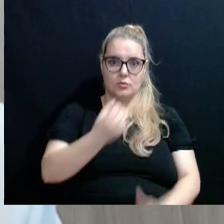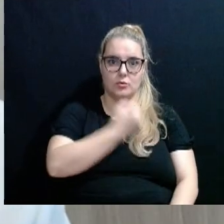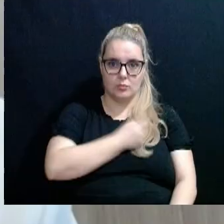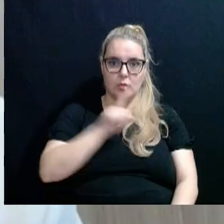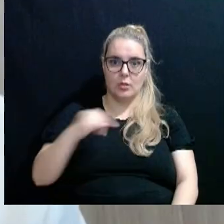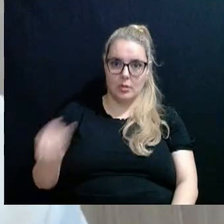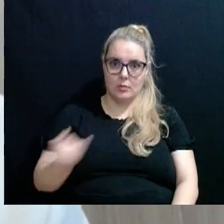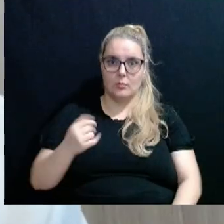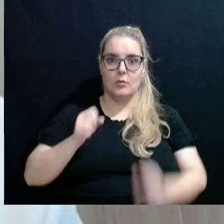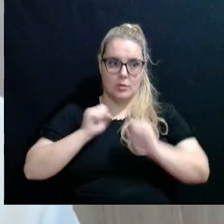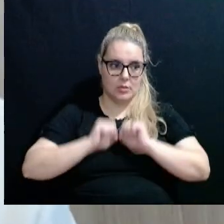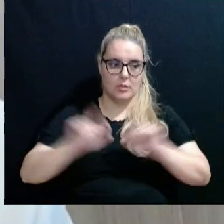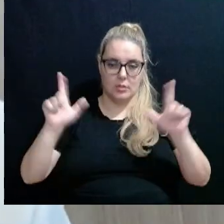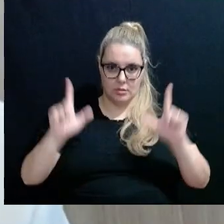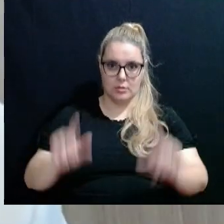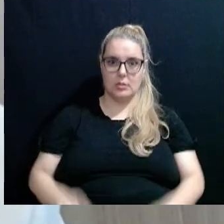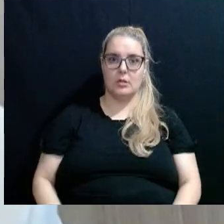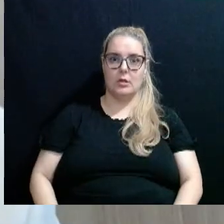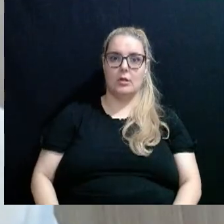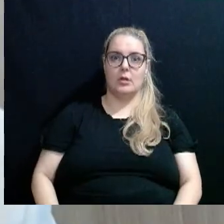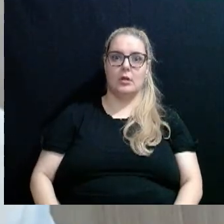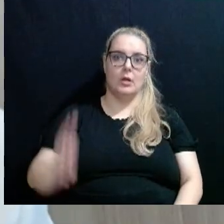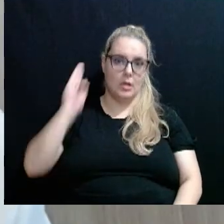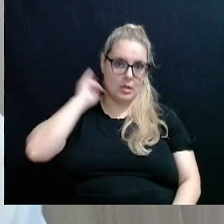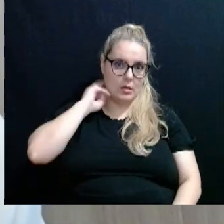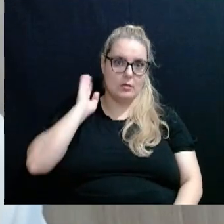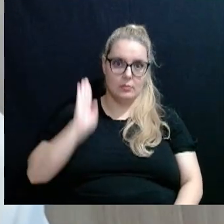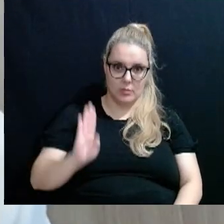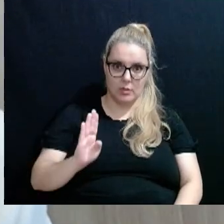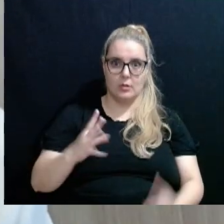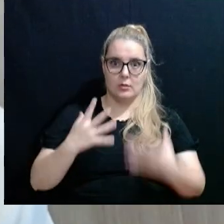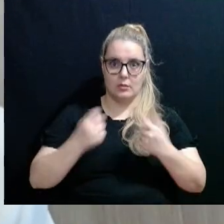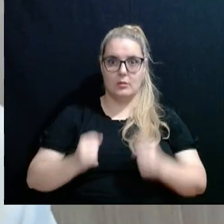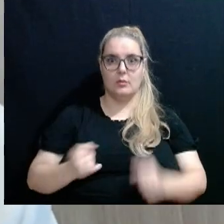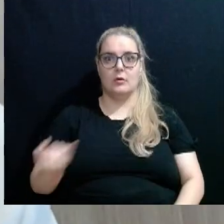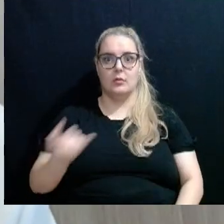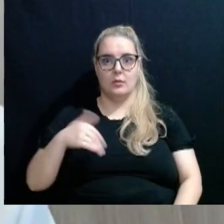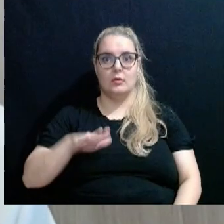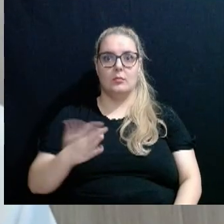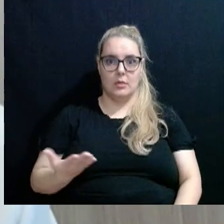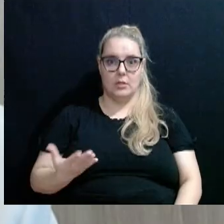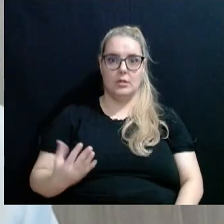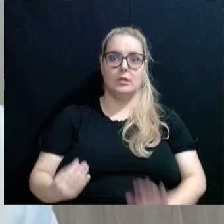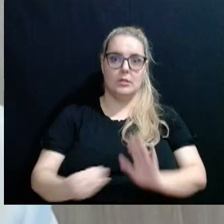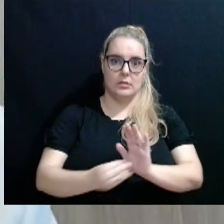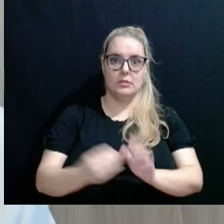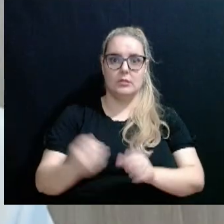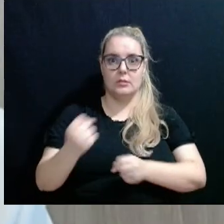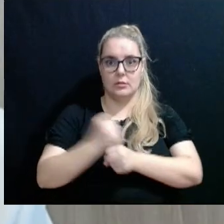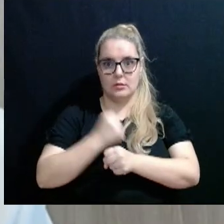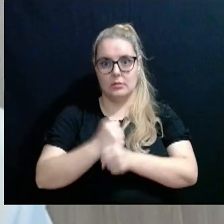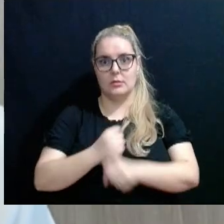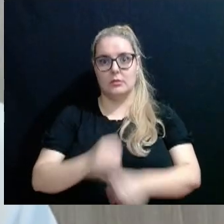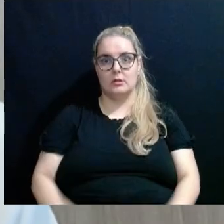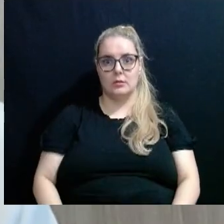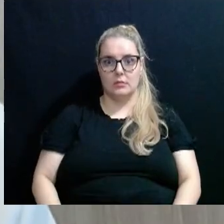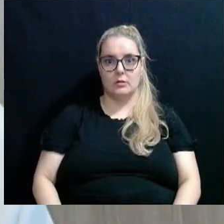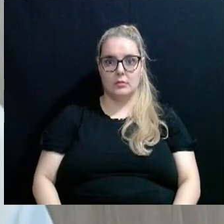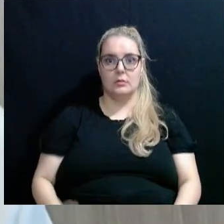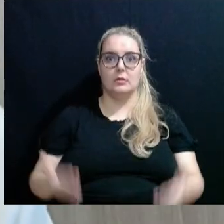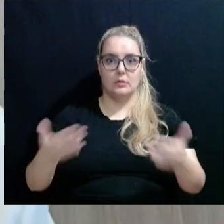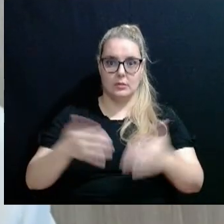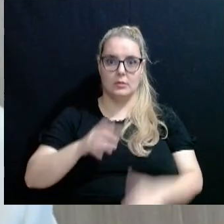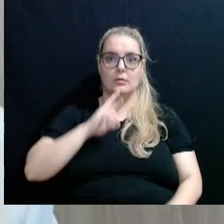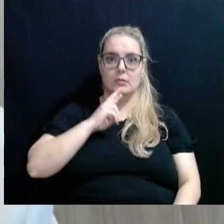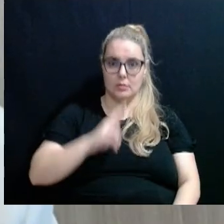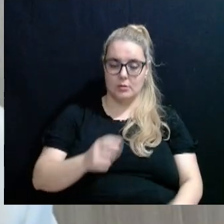últimos números é importante destacar que a meningite B ganhou mais importância nesses últimos anos e hoje